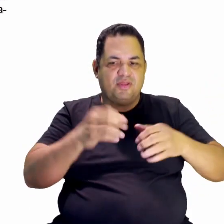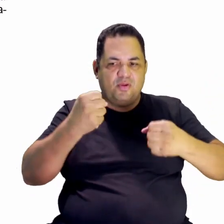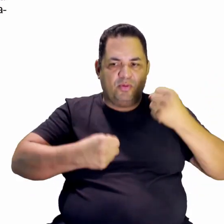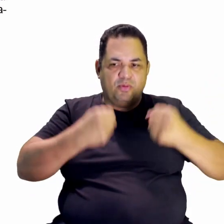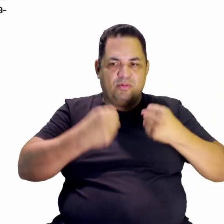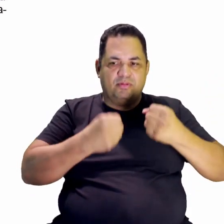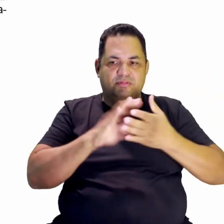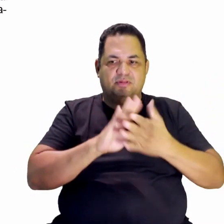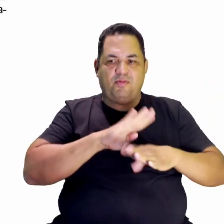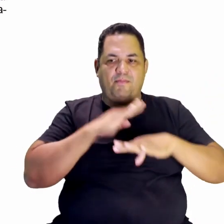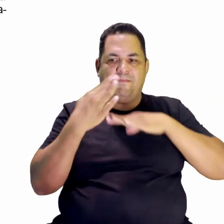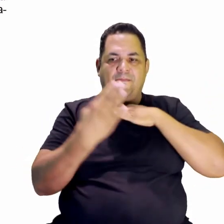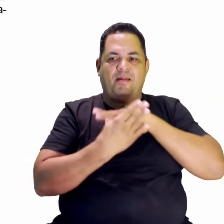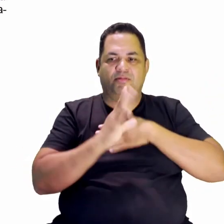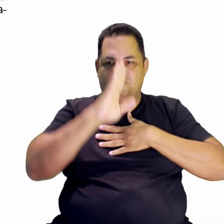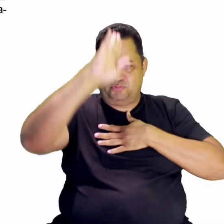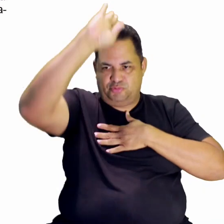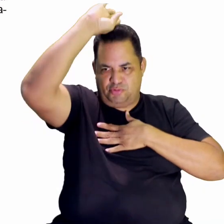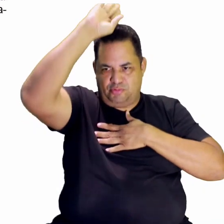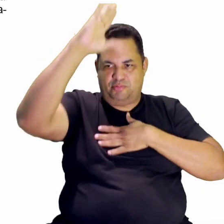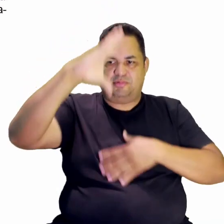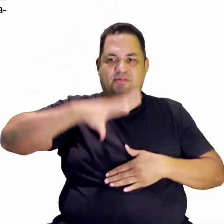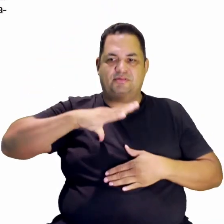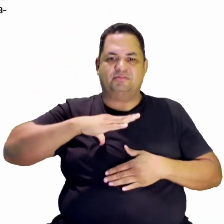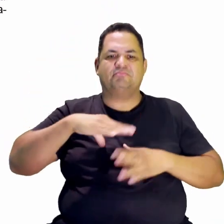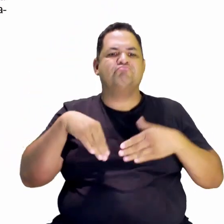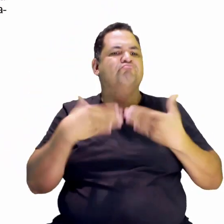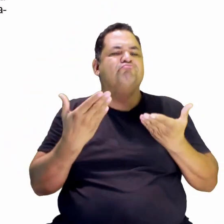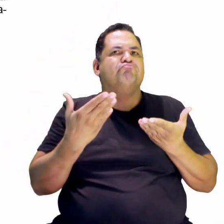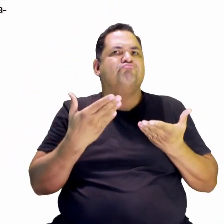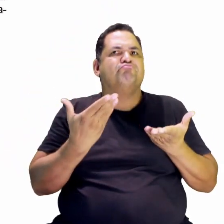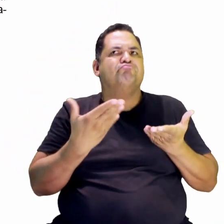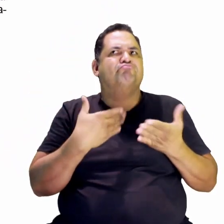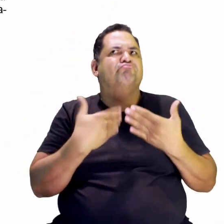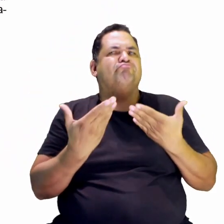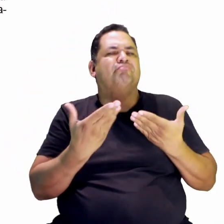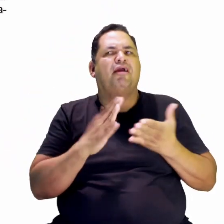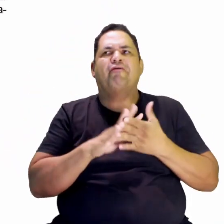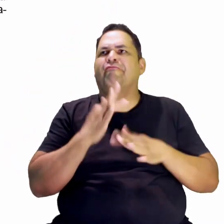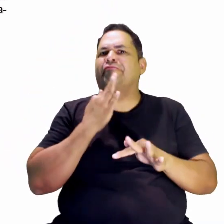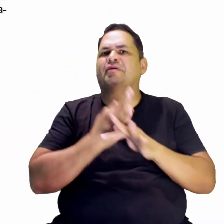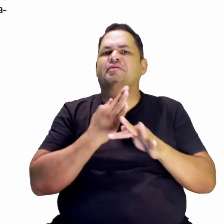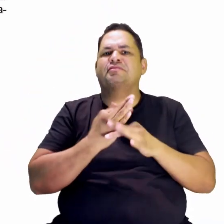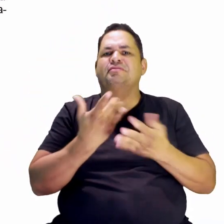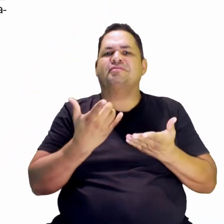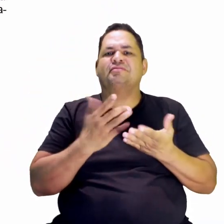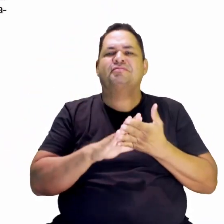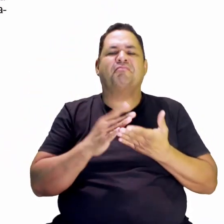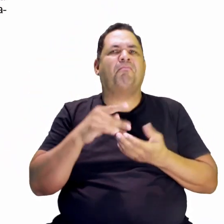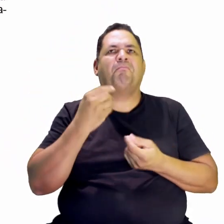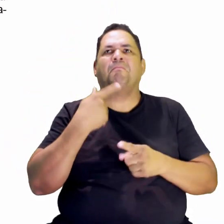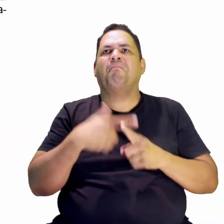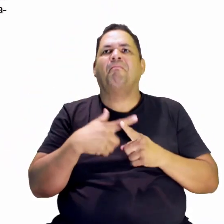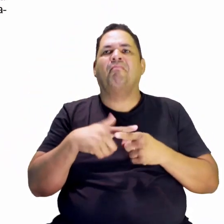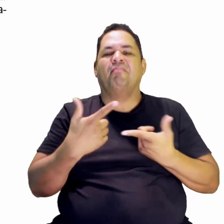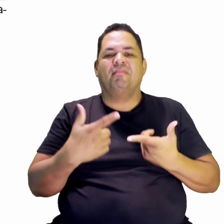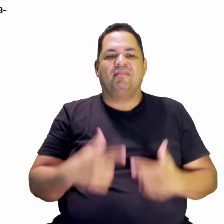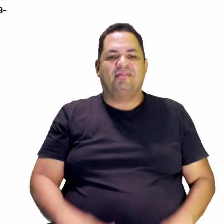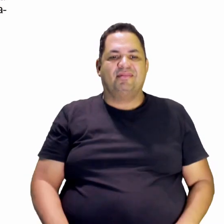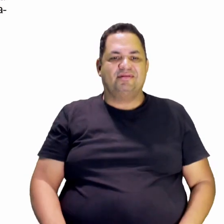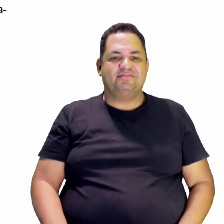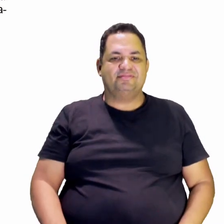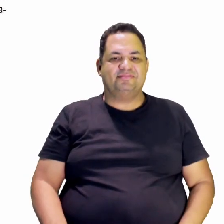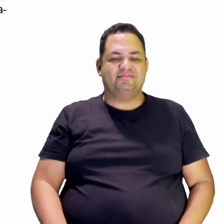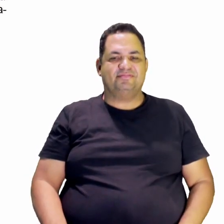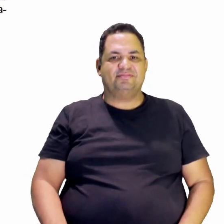Roma. Mas aí vai, o que isso tem a ver com física? Se a mulher lá em Roma, né? Lá na Itália, o cachorro dirigindo.